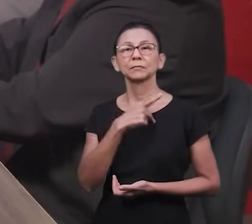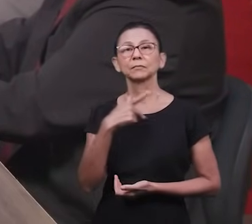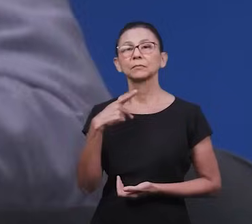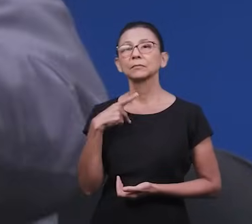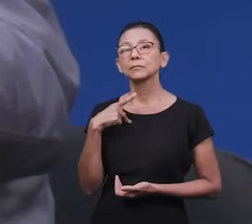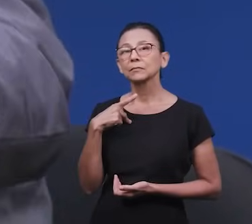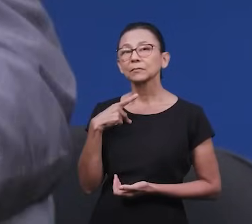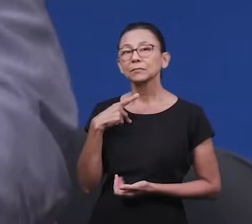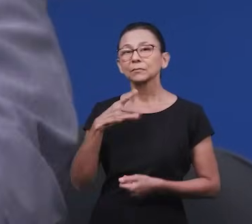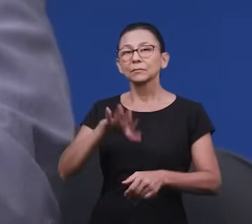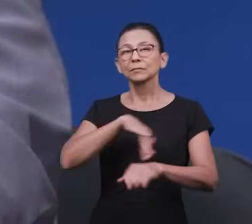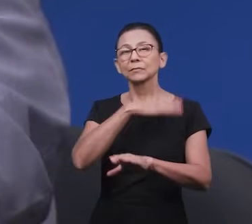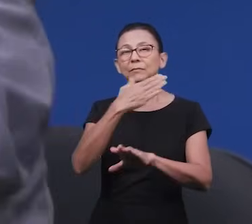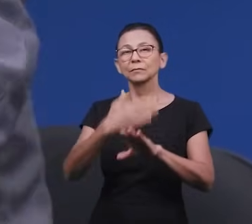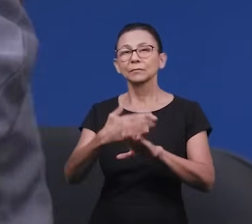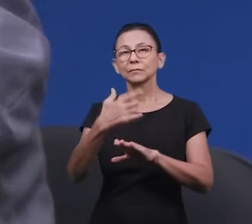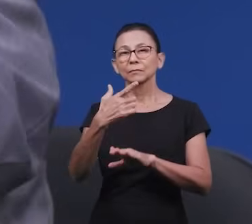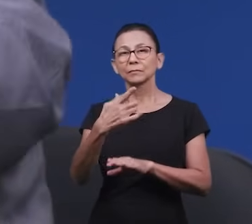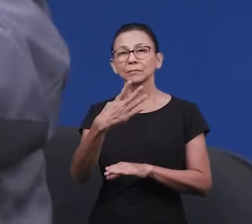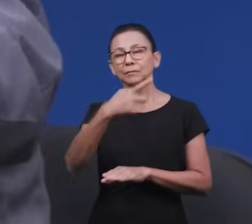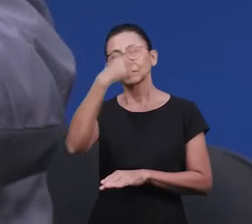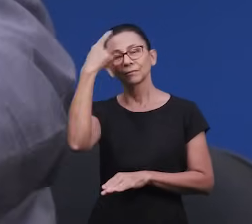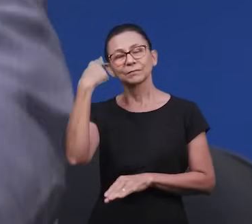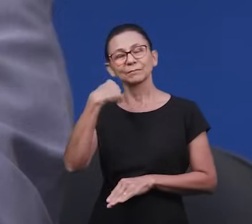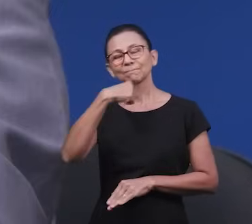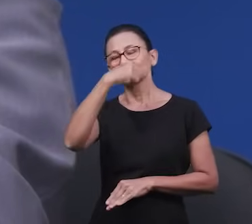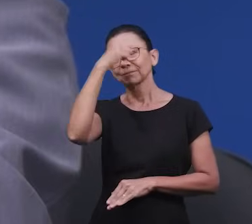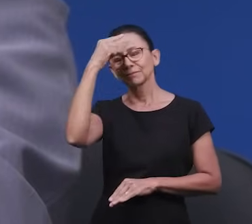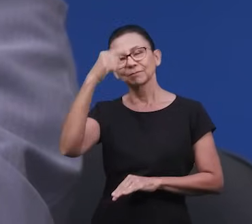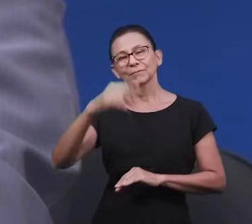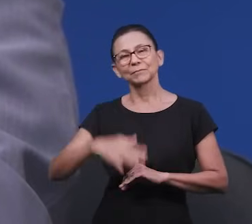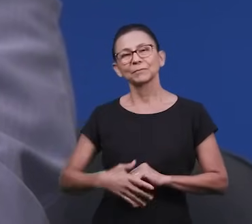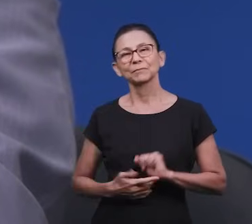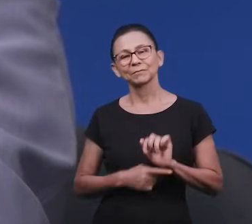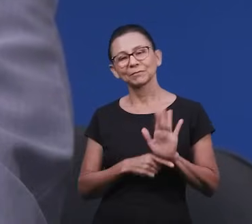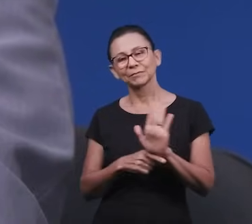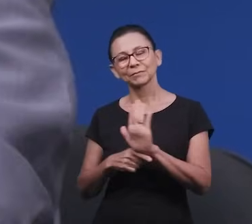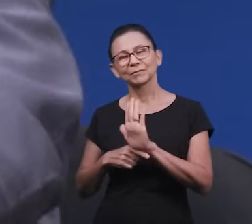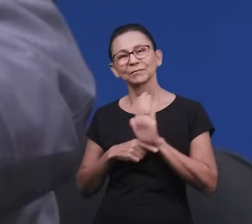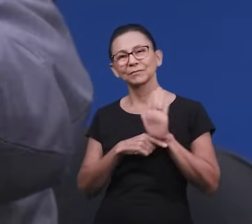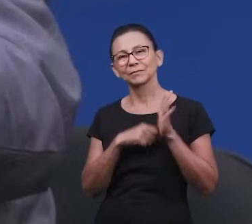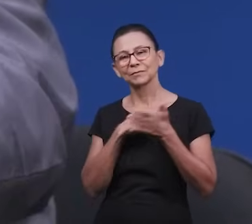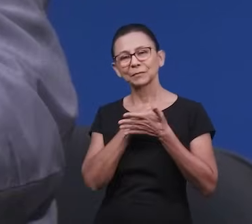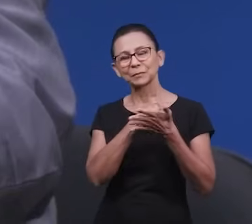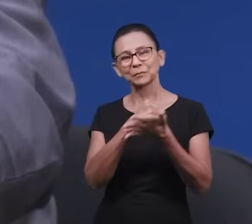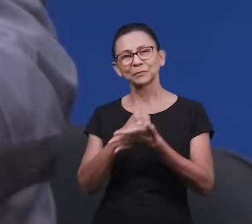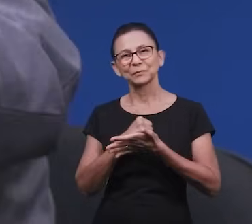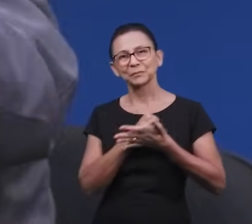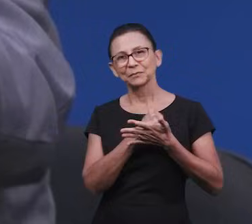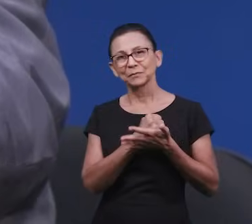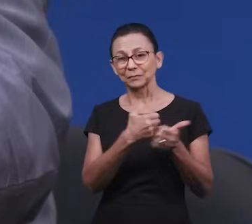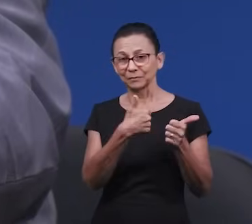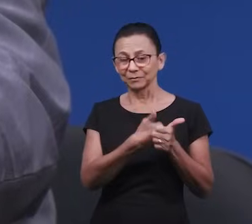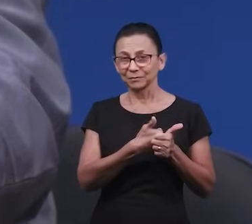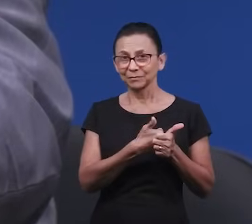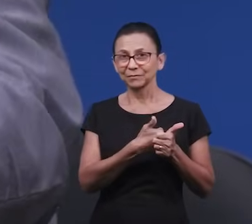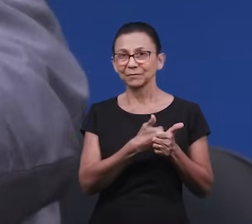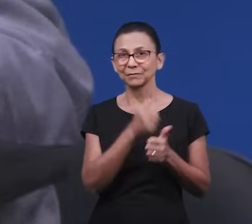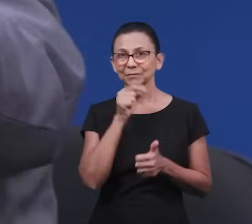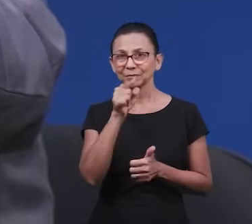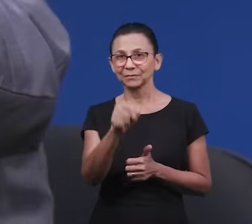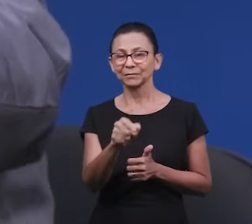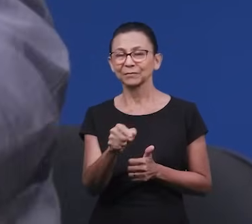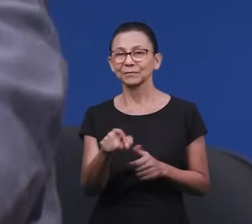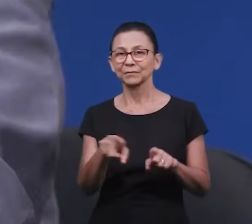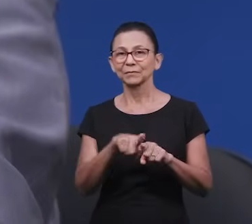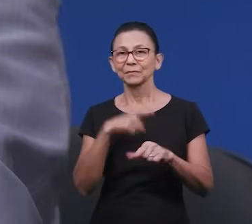3076 tem pastores, como foi dito aqui, 24 horas por dia para atender, acompanhar